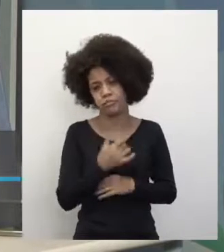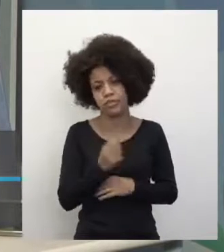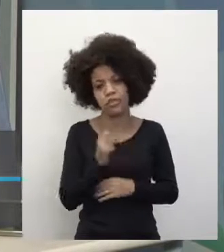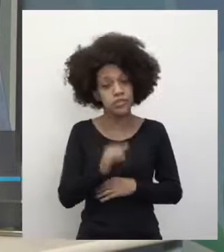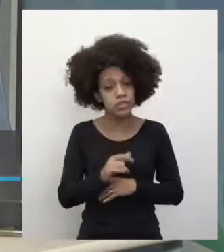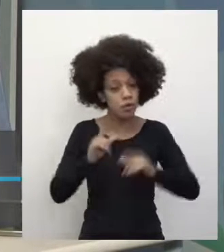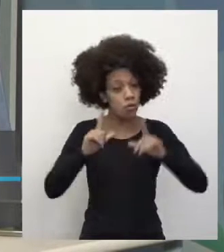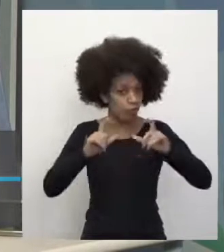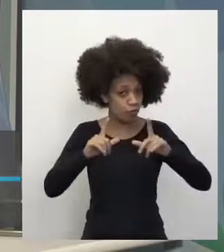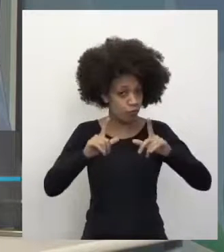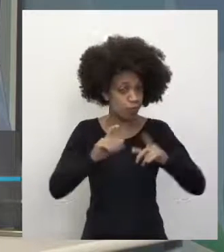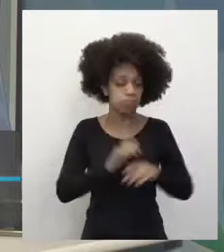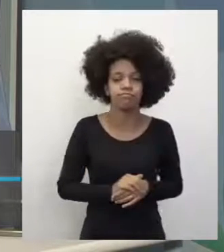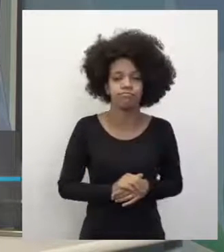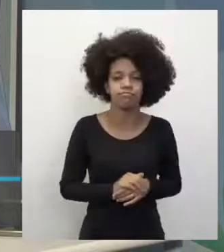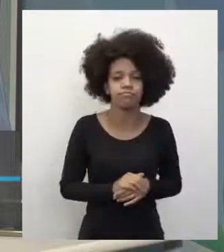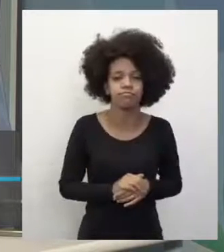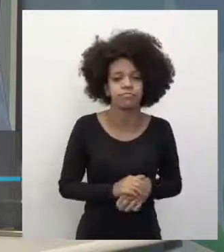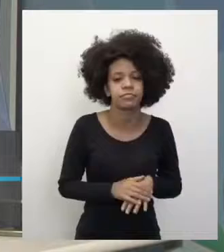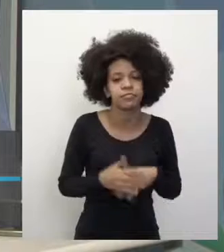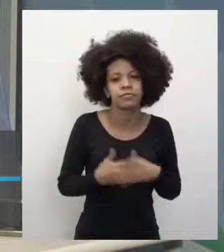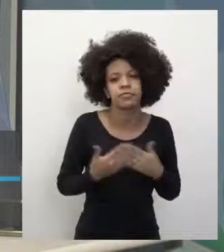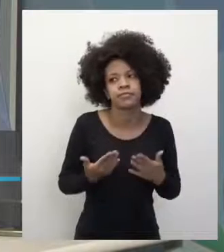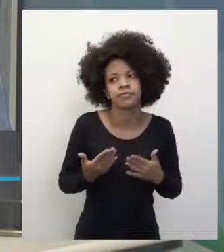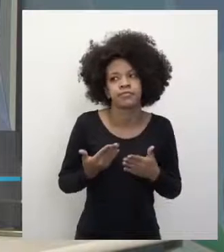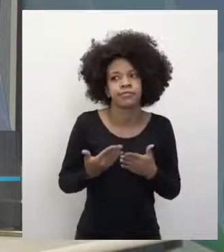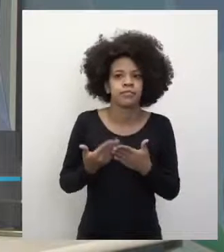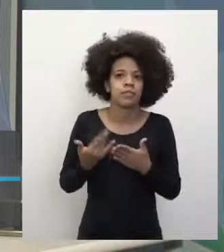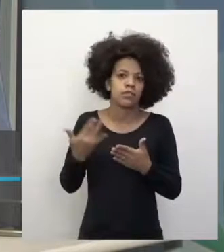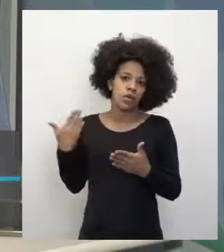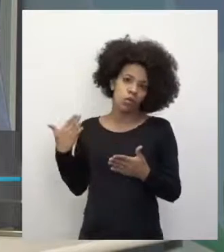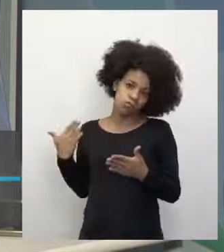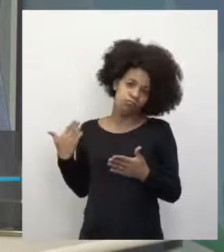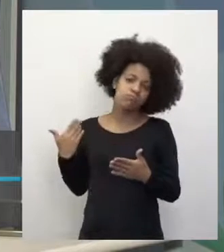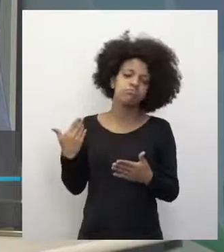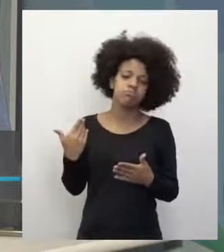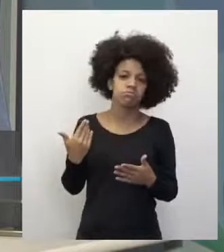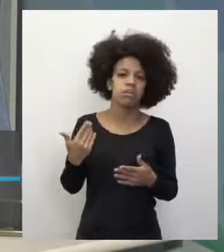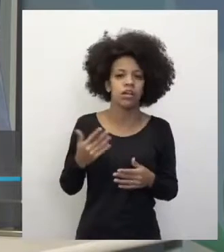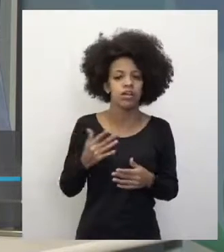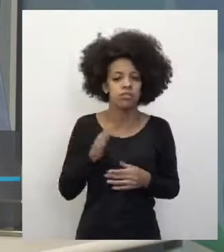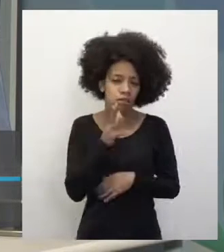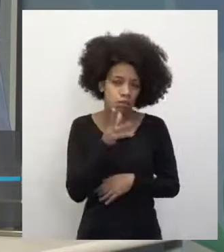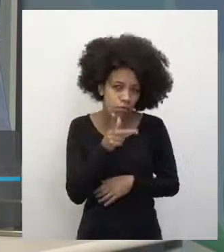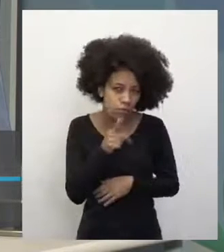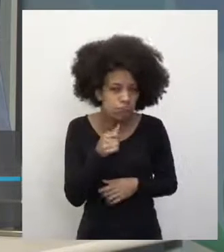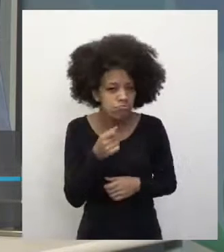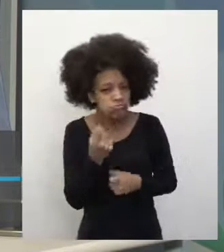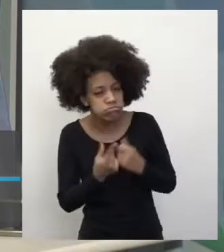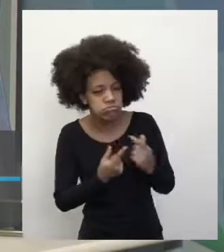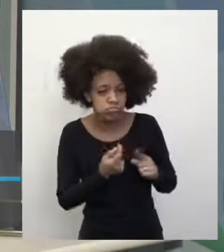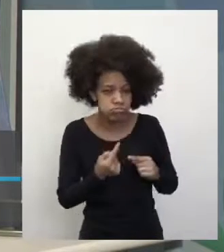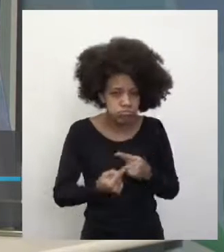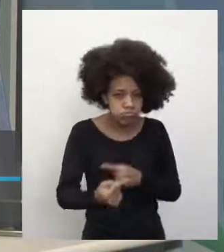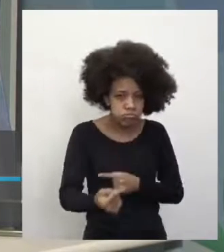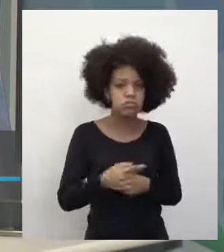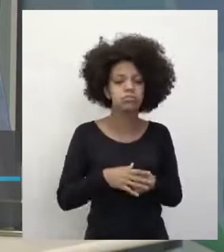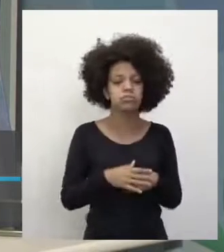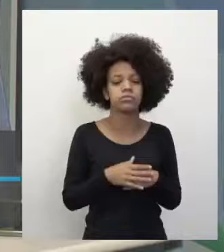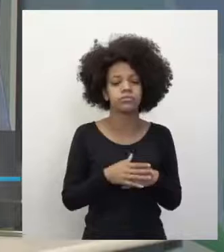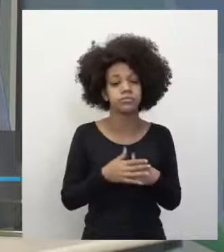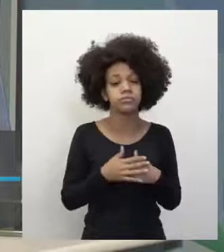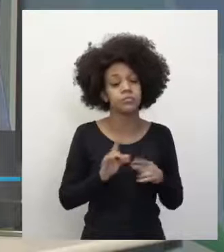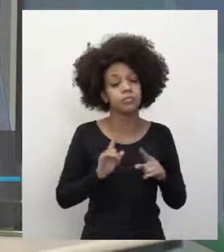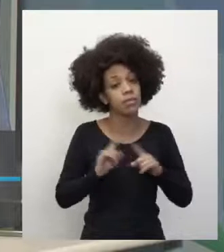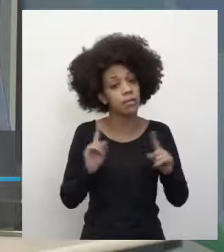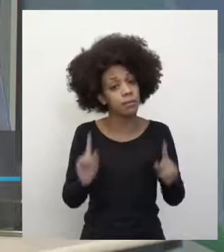uma fotografia. Tá certo? Por mais que naquele primeiro começo, né, ela demorasse aí algumas semanas para ser revelada, mas